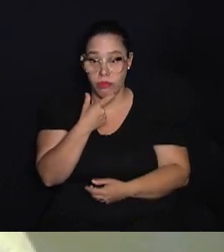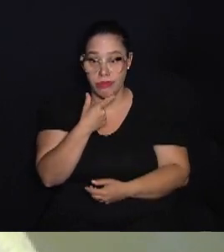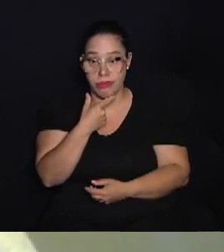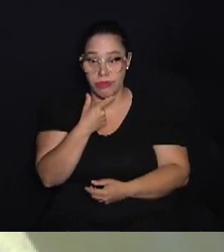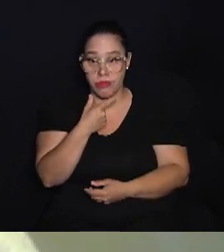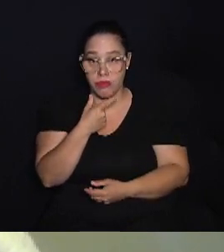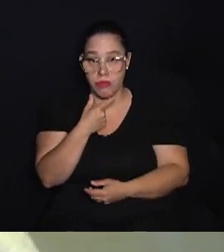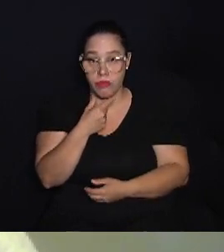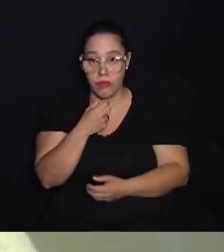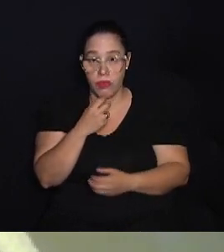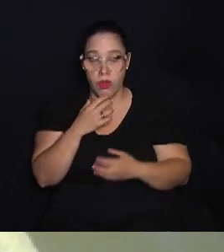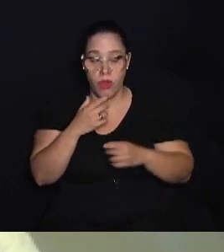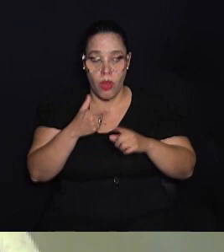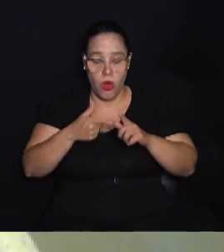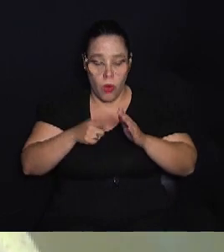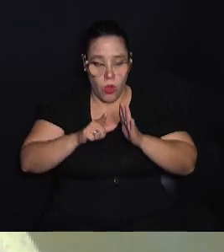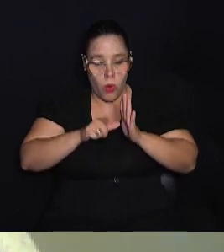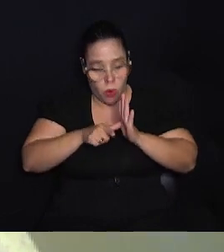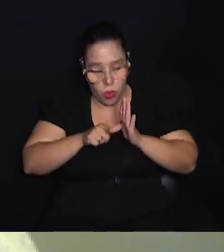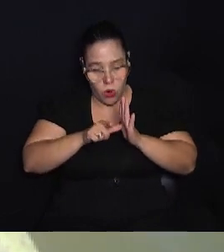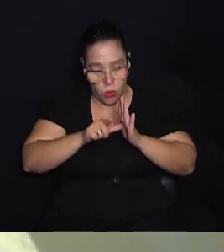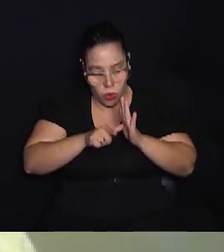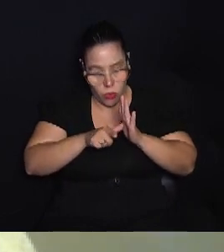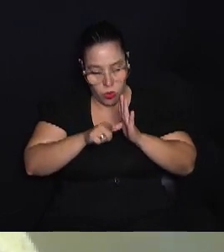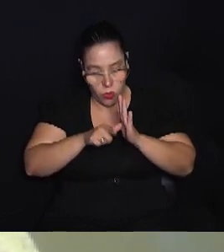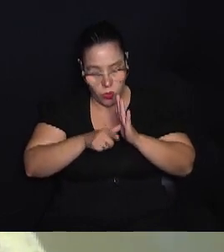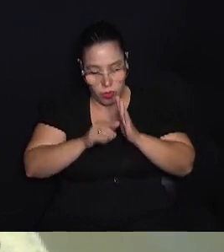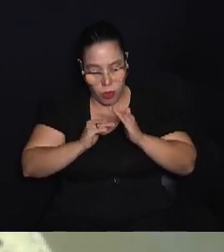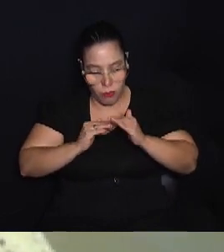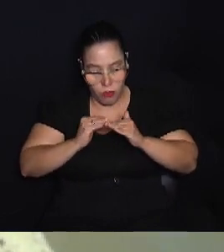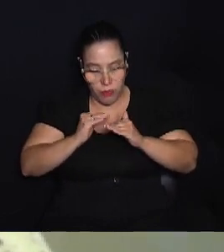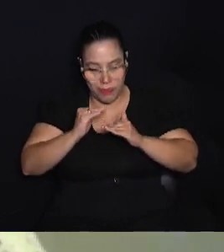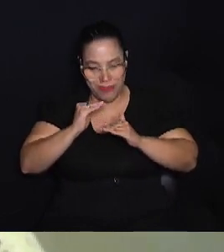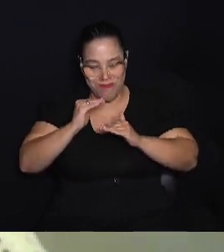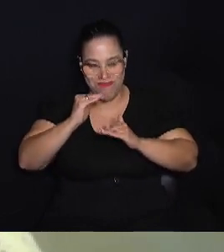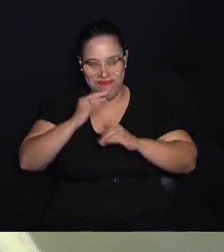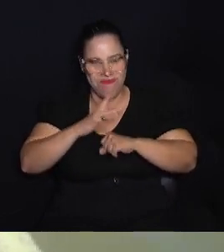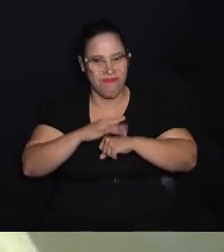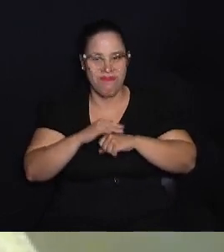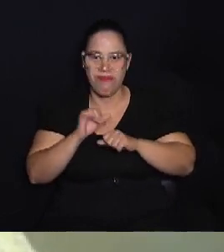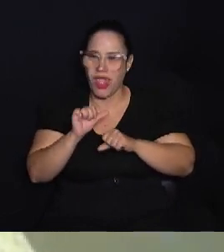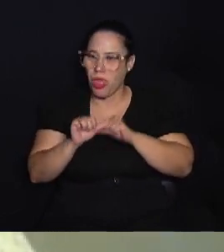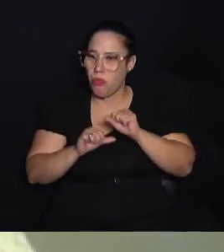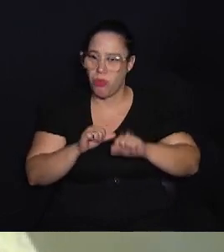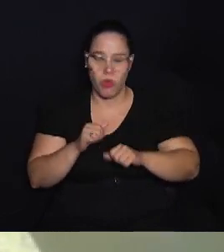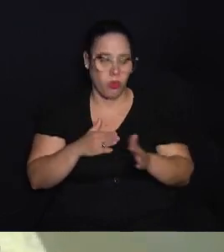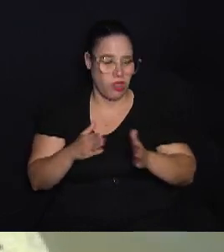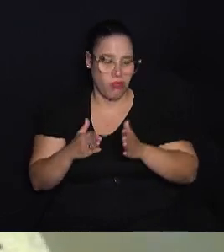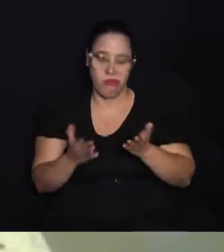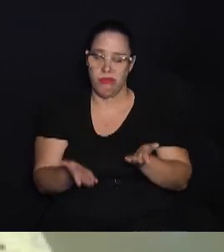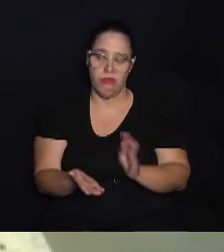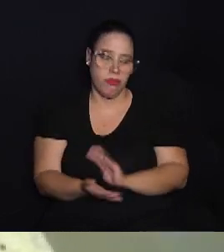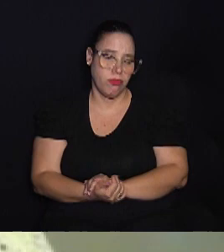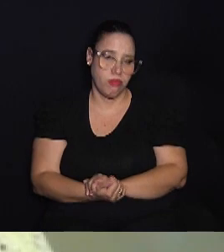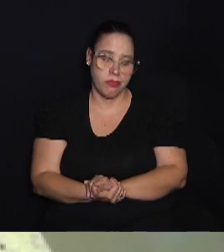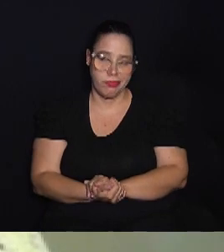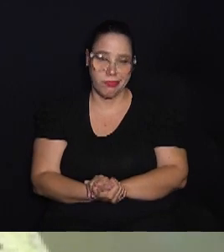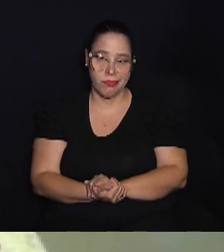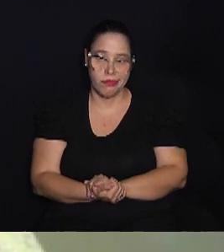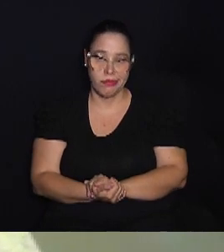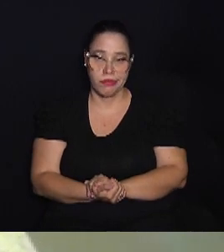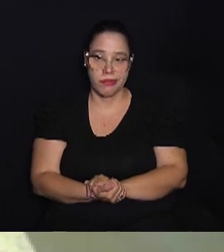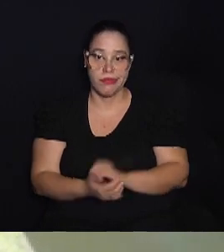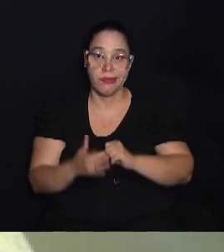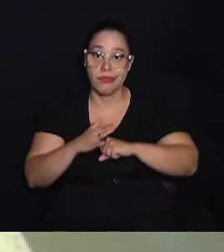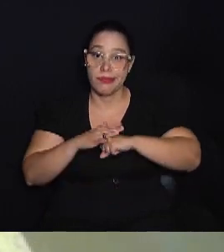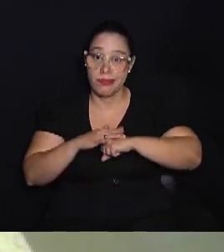medicações que dão uma retardada na evolução da doença, mas ela não muda curso de doença. É uma